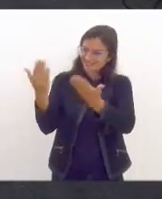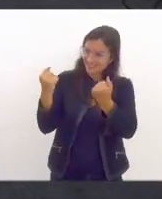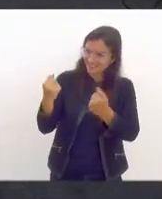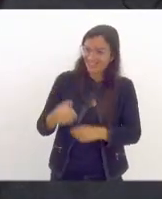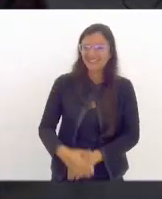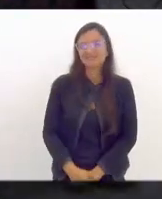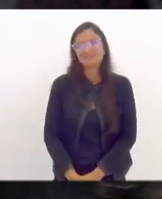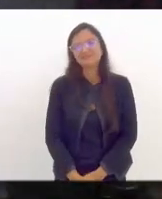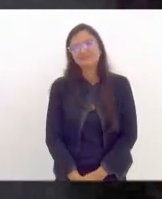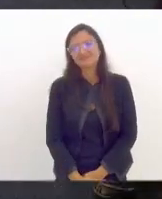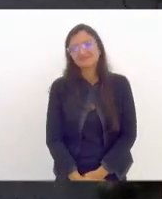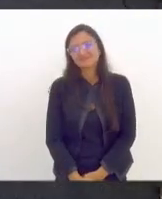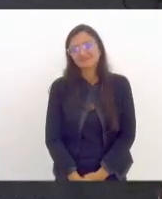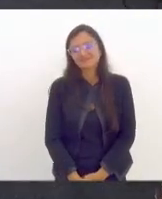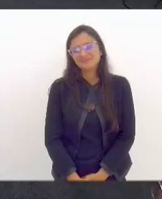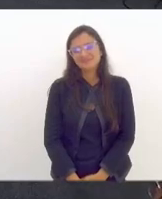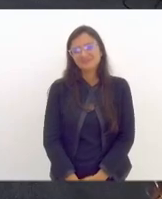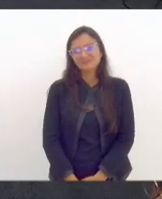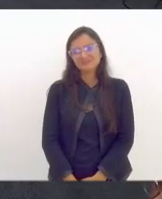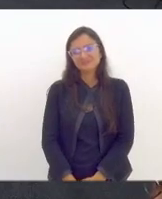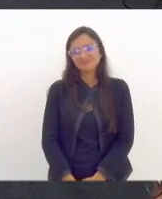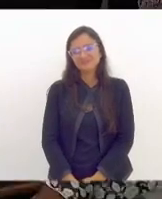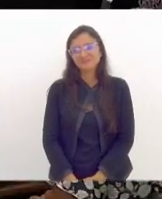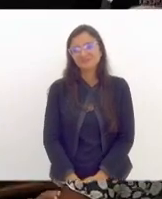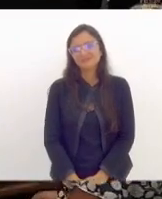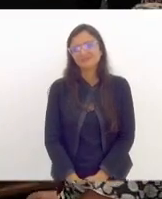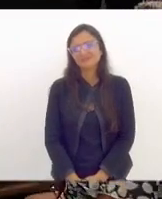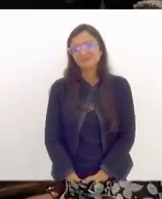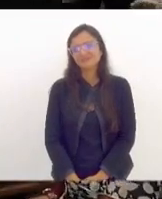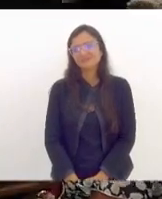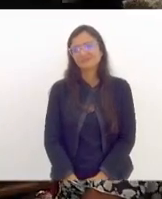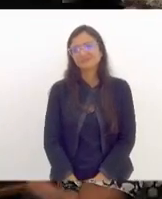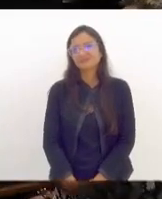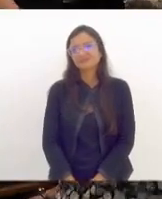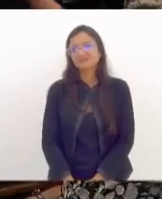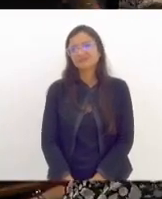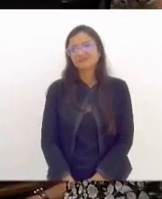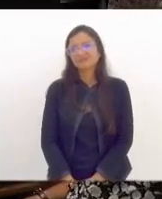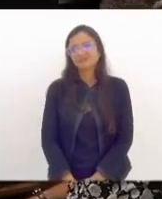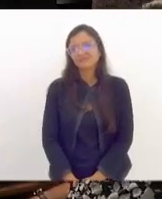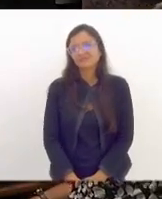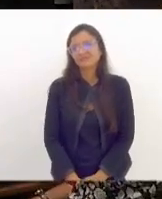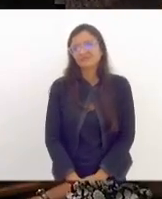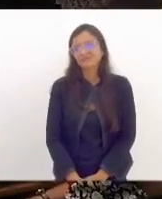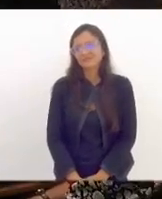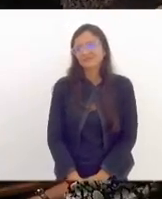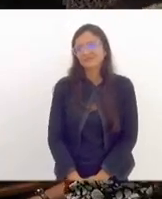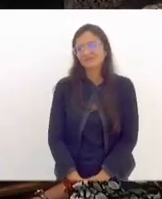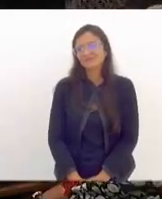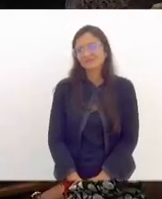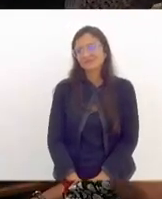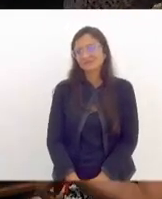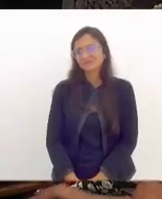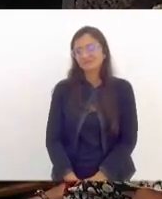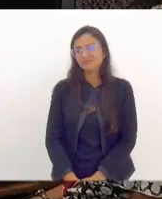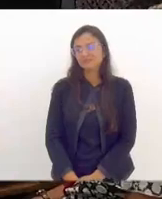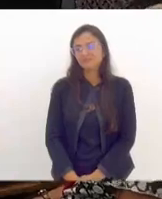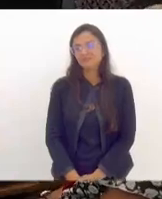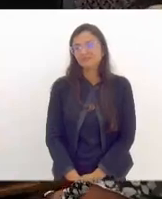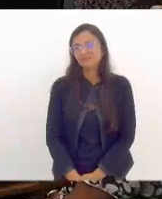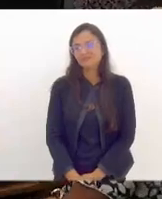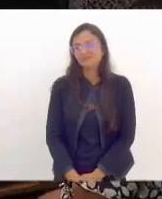eles cadê o pessoal de dança de Macaé já chegou pessoal tá rápido muito